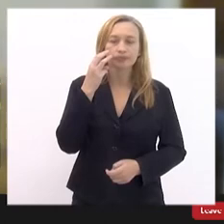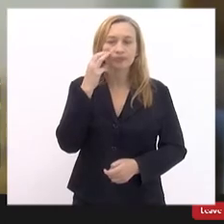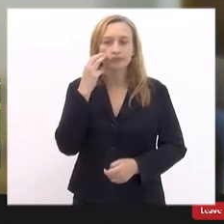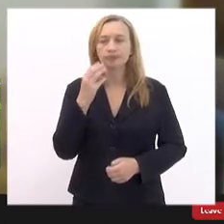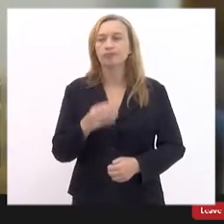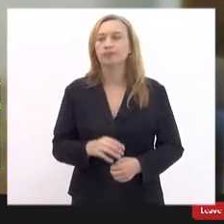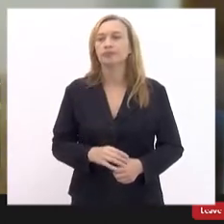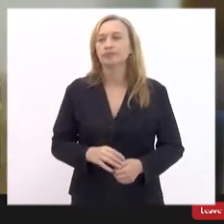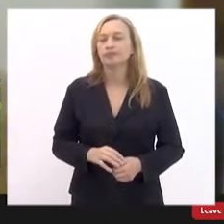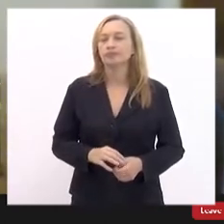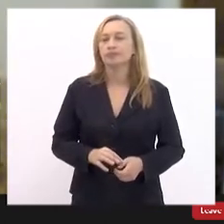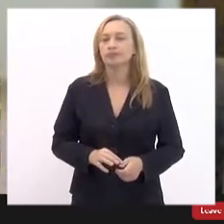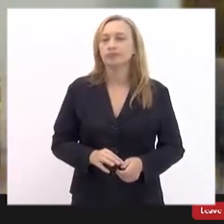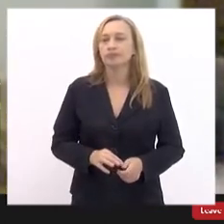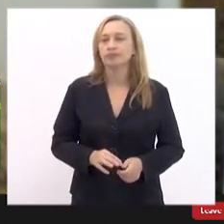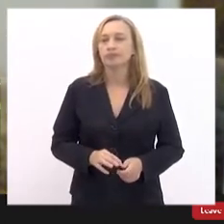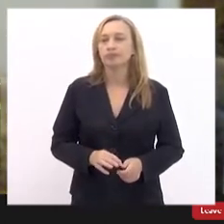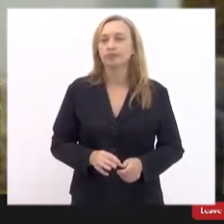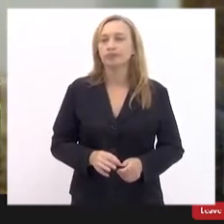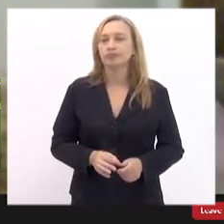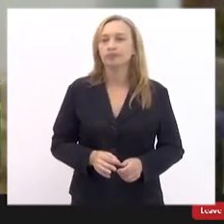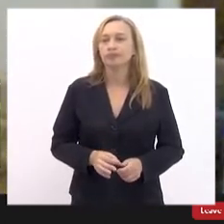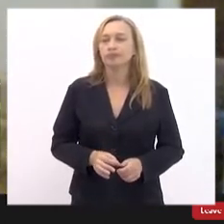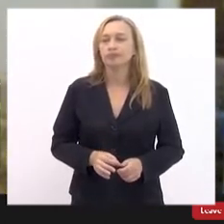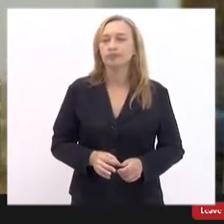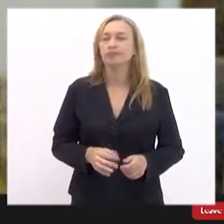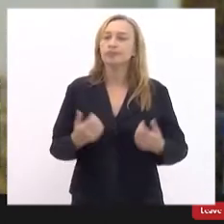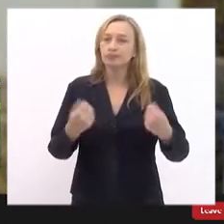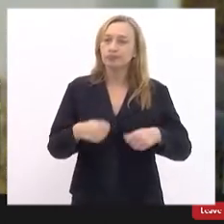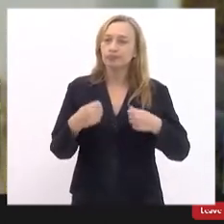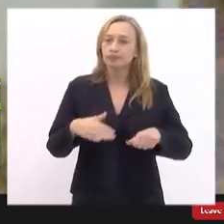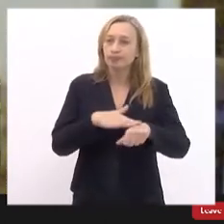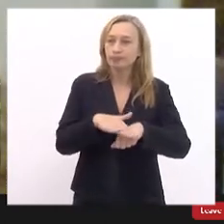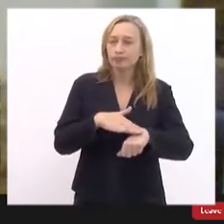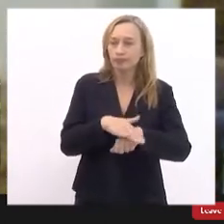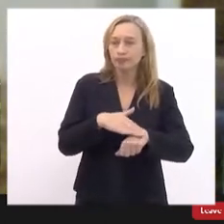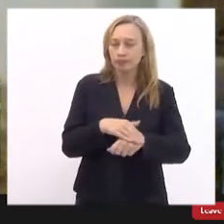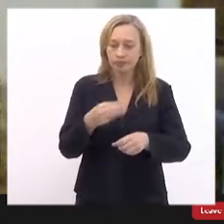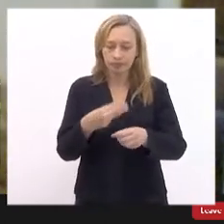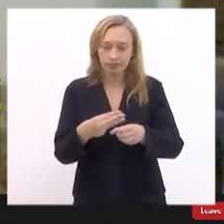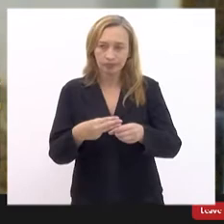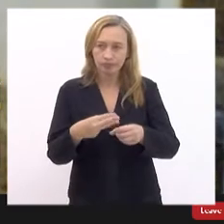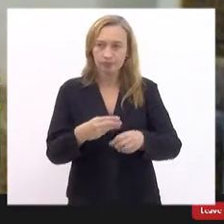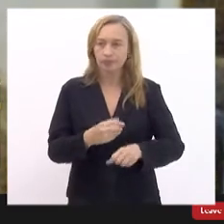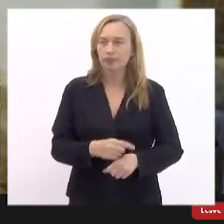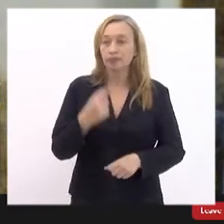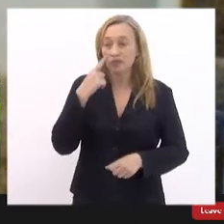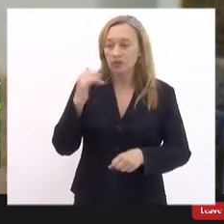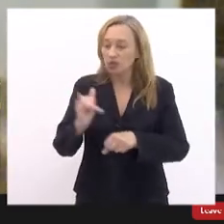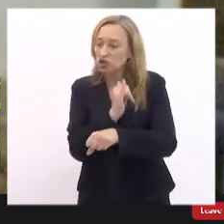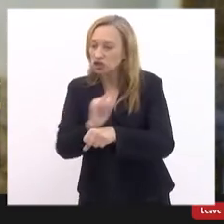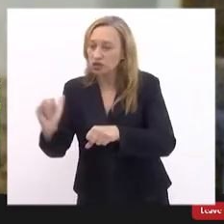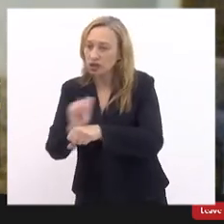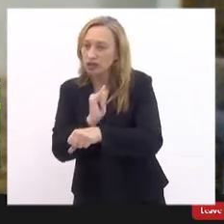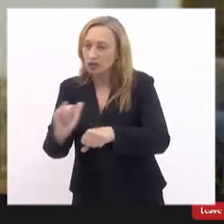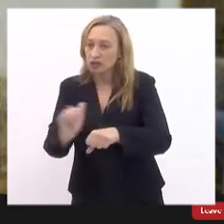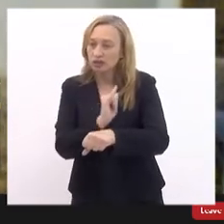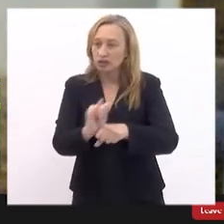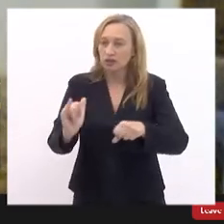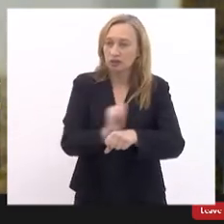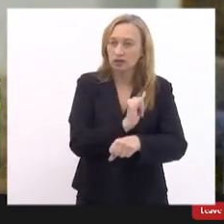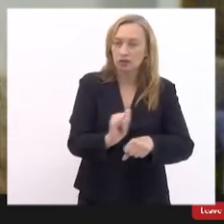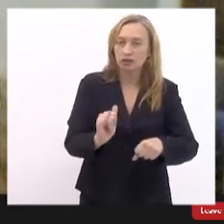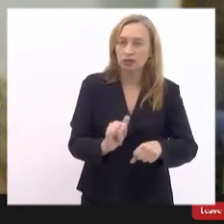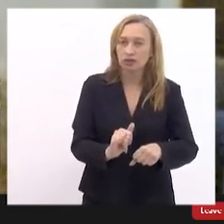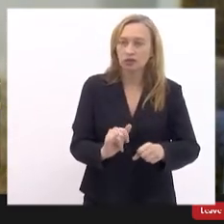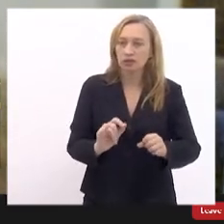pública, de que nós precisamos conversar com os municípios, nós precisamos achar alternativas e unificar, de